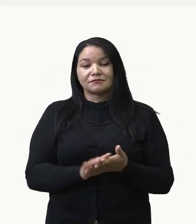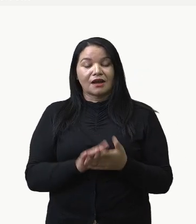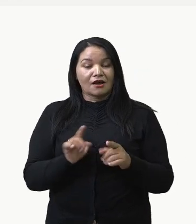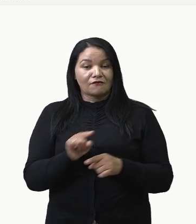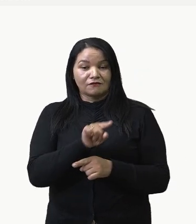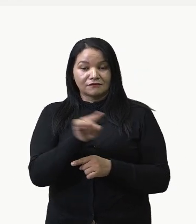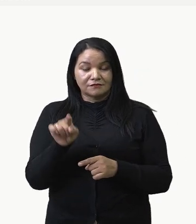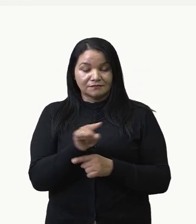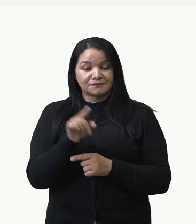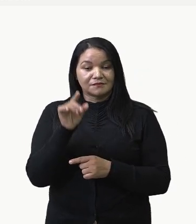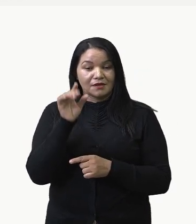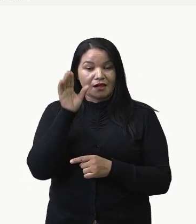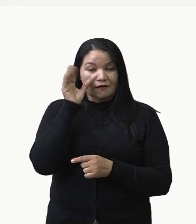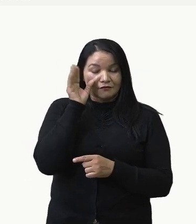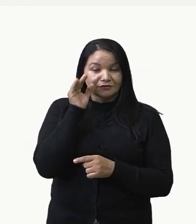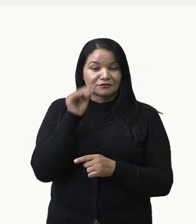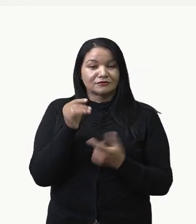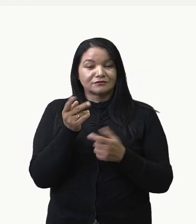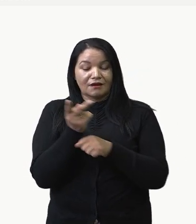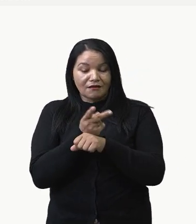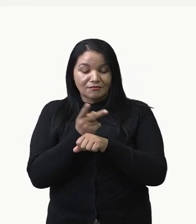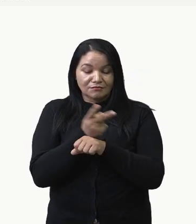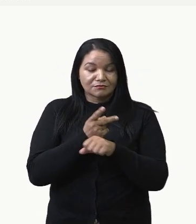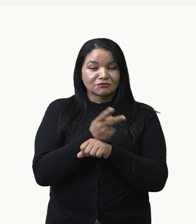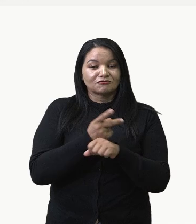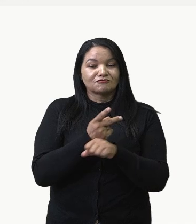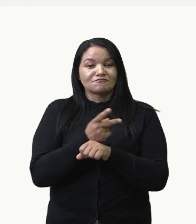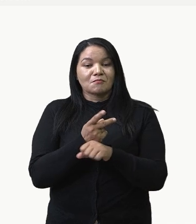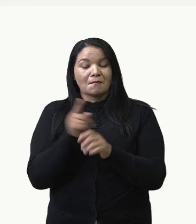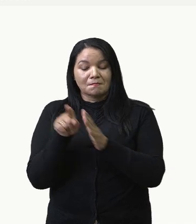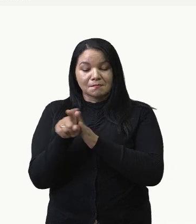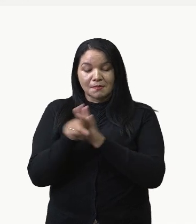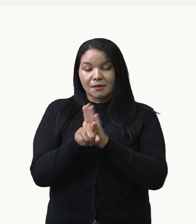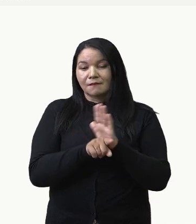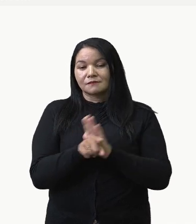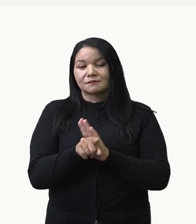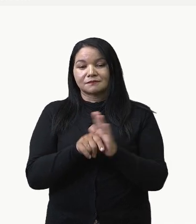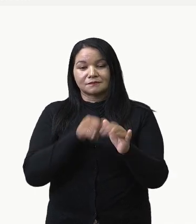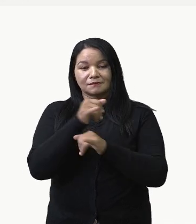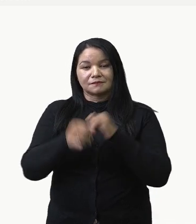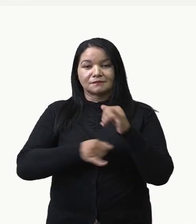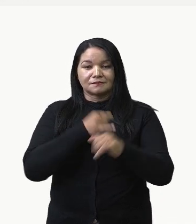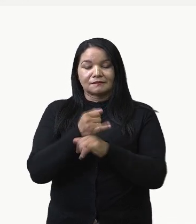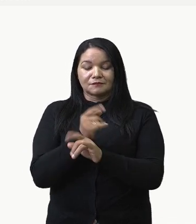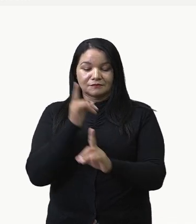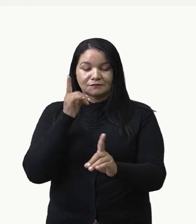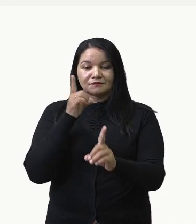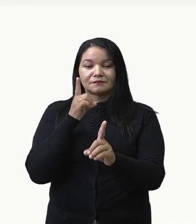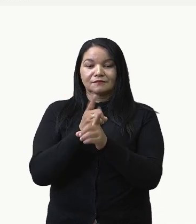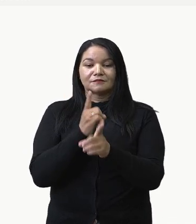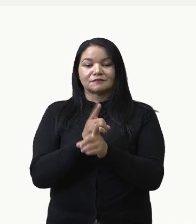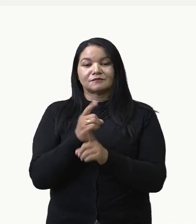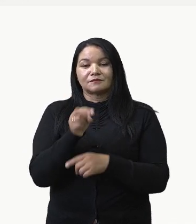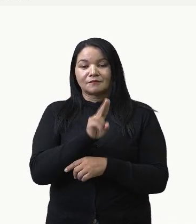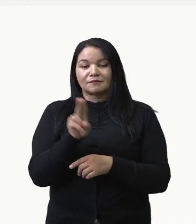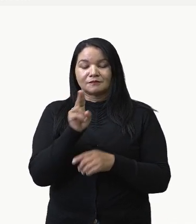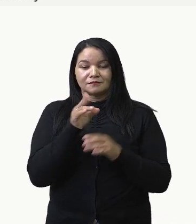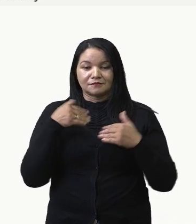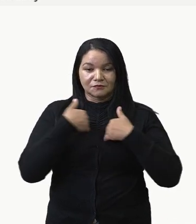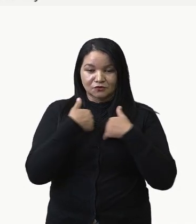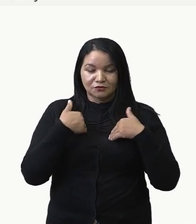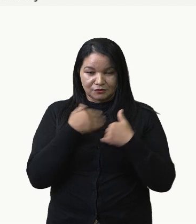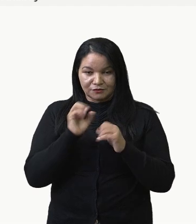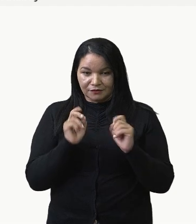vocês levarão a buscar mais fazer uma pesquisa né pela internet e descobrir mais nomes de animais domésticos